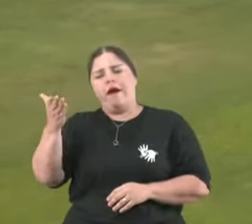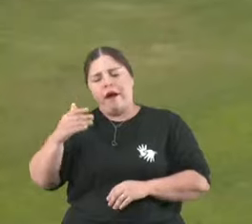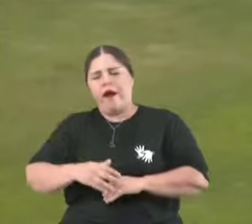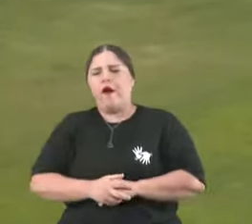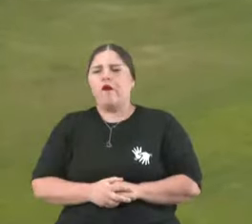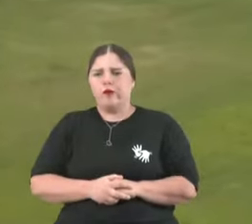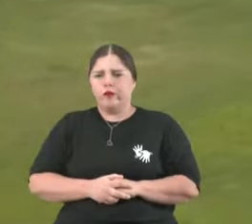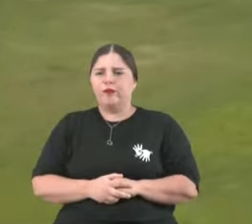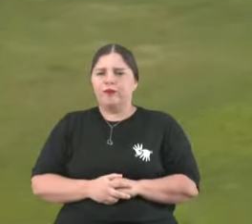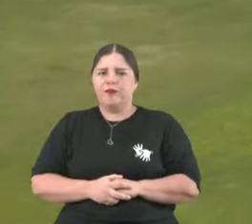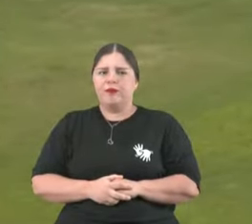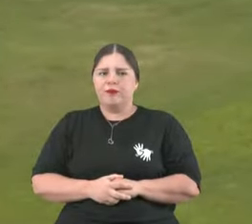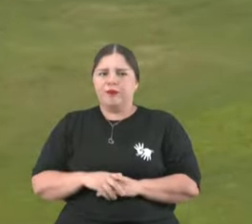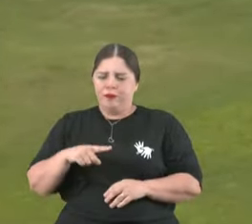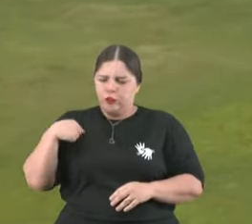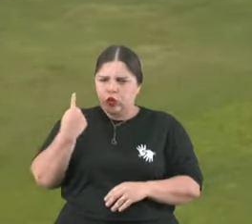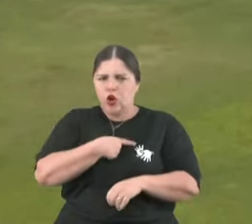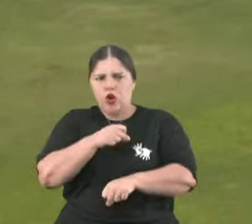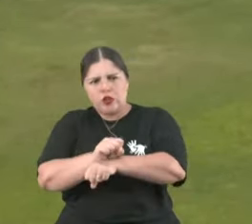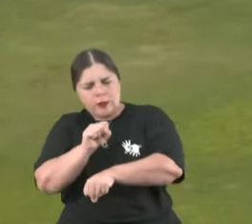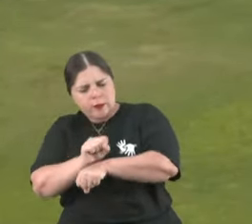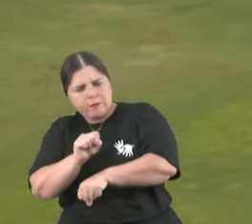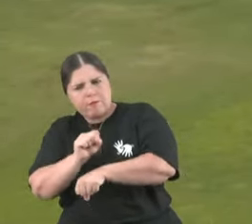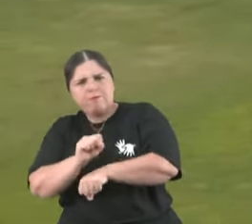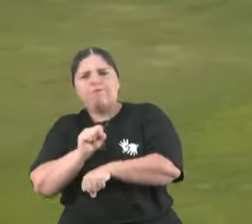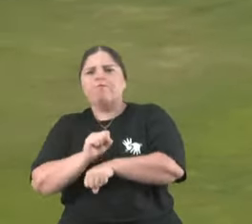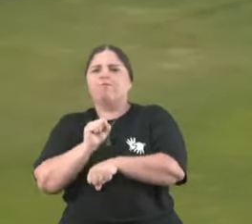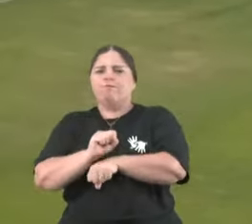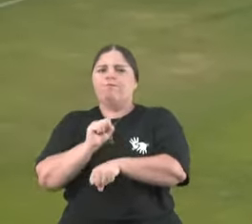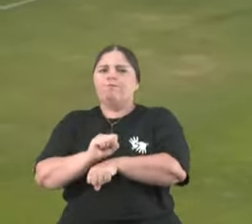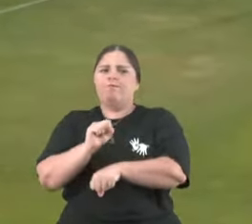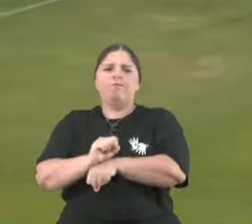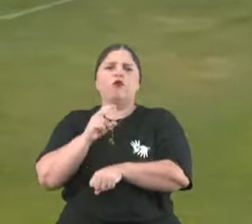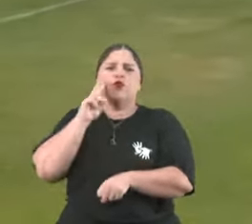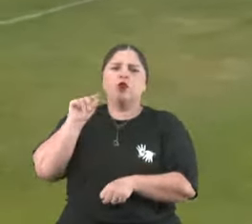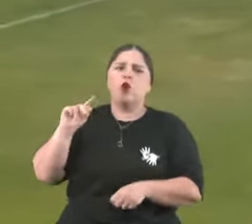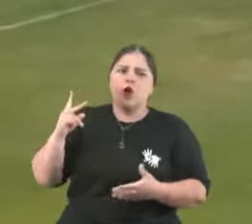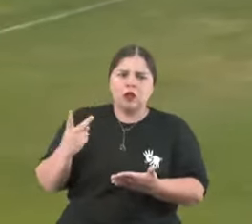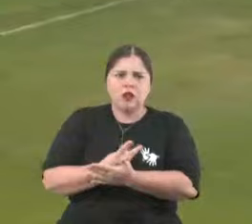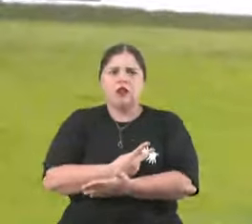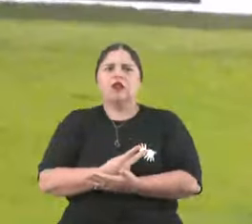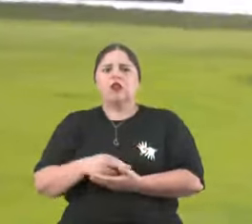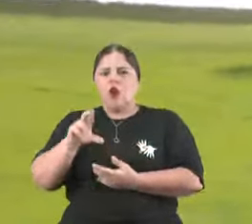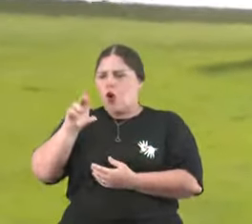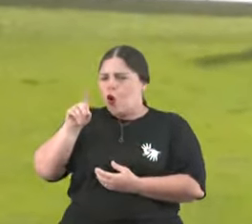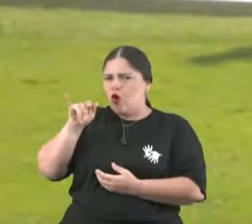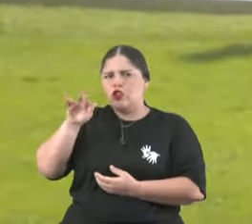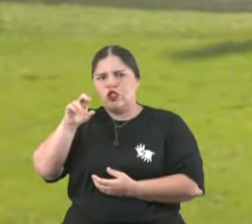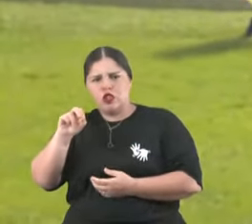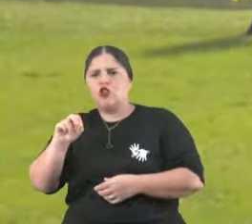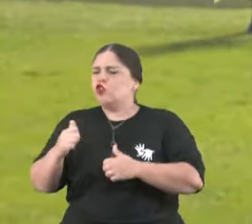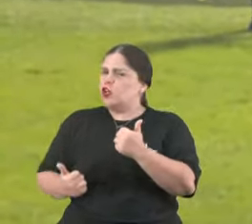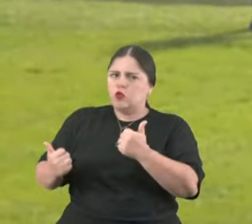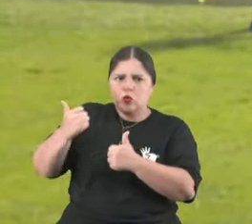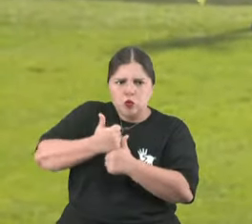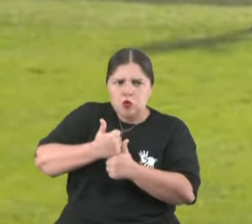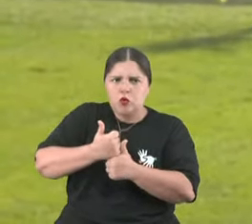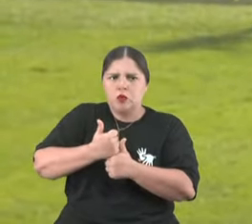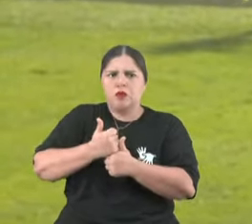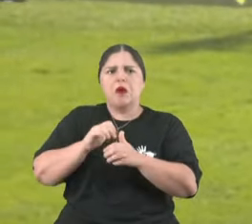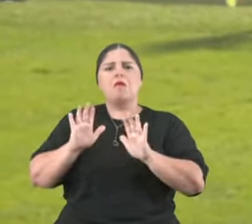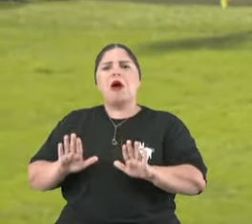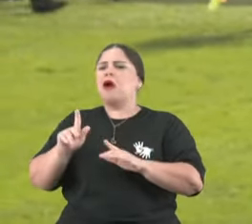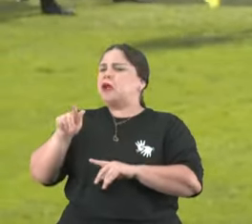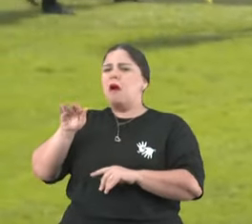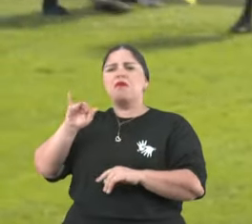a gente fica só aguardando aqui para saber o que é que... E o Rodrigo aí embaixo, colocou alguém para aquecer, não? Não, o Gabriel tá bem já, tá para entrar lá do